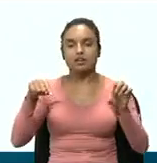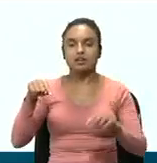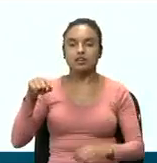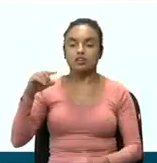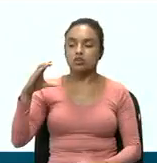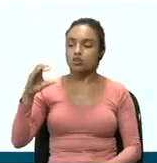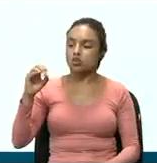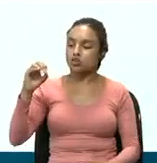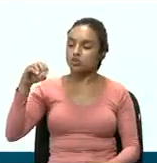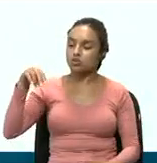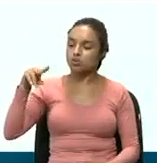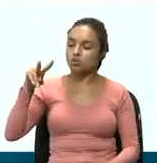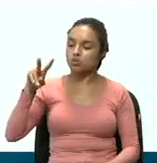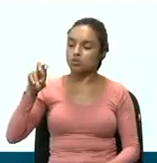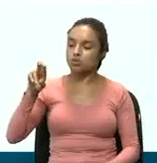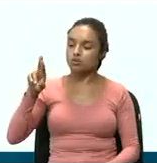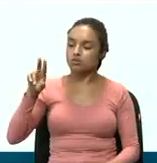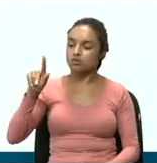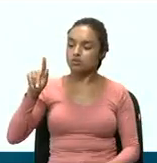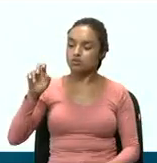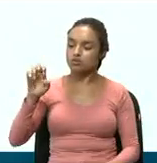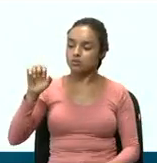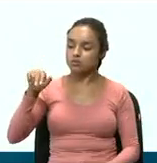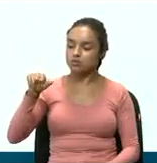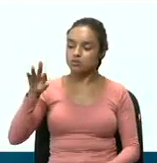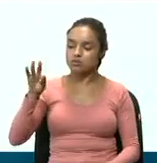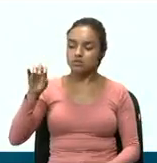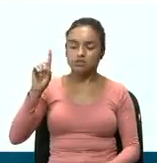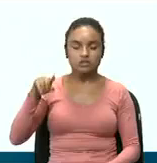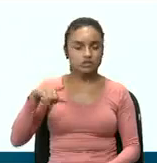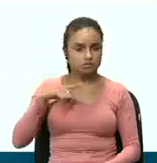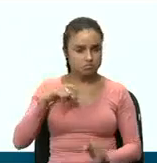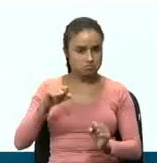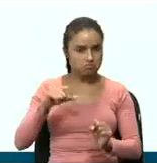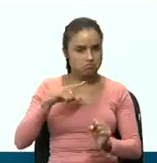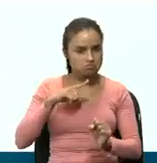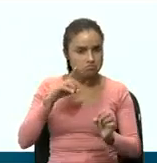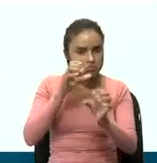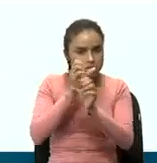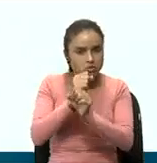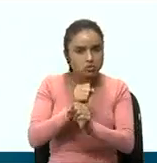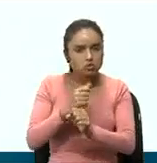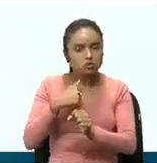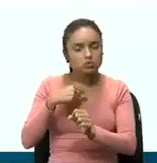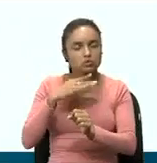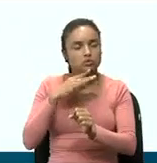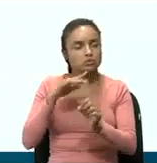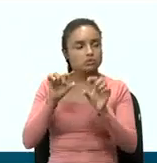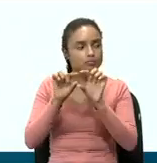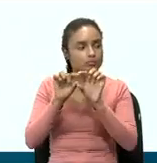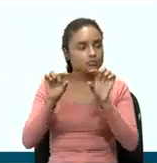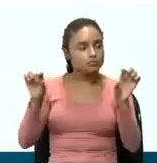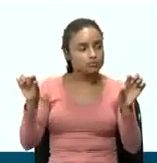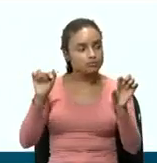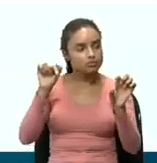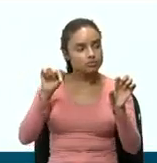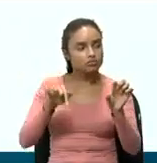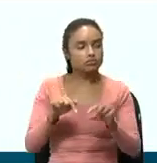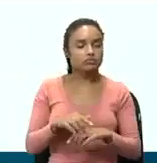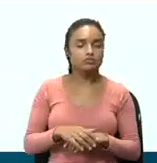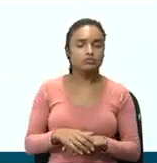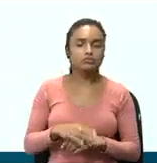E nós podemos obter a soma dessa série somente conhecendo essa estrutura que a caracterizou como